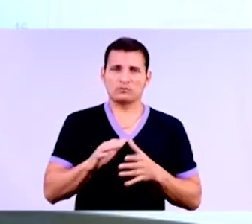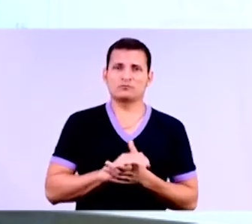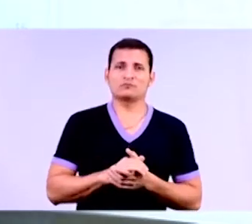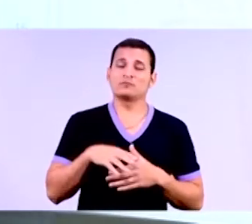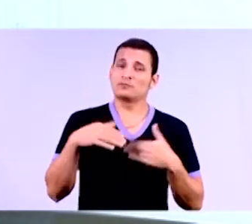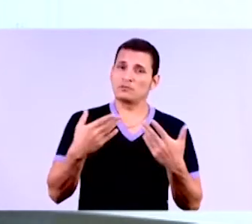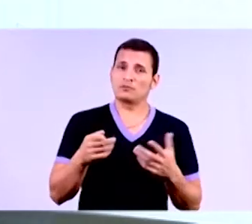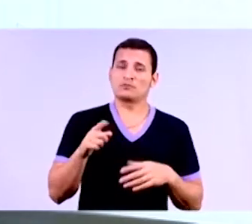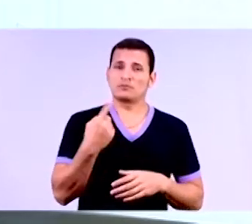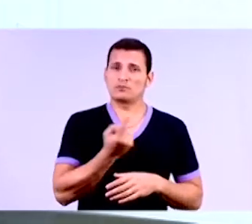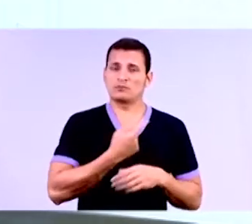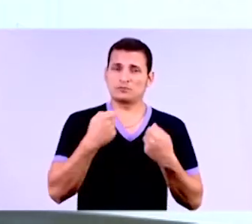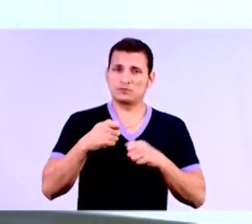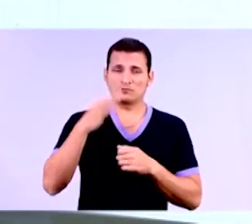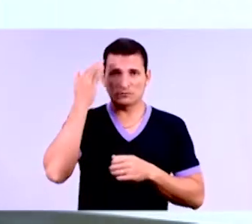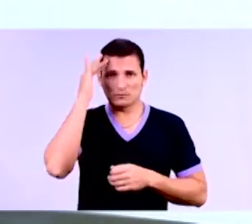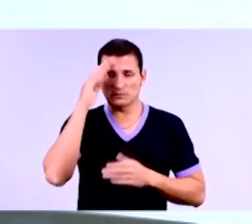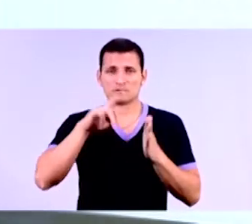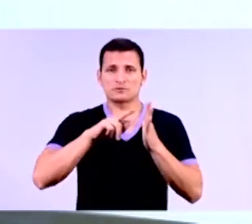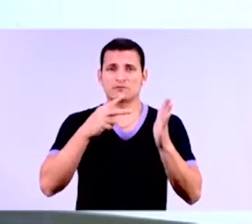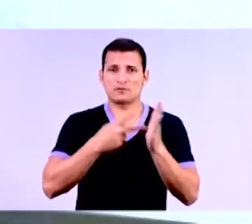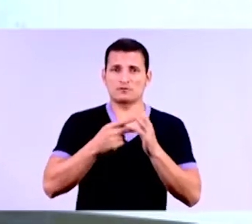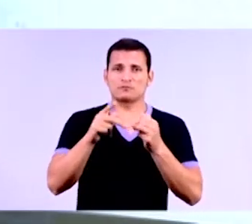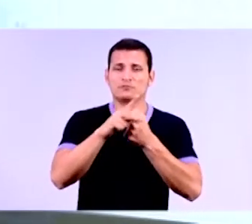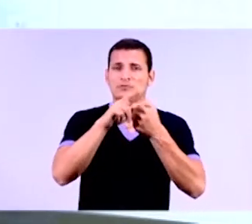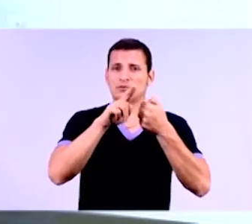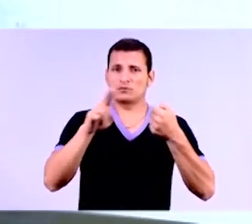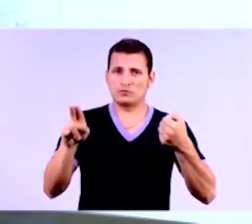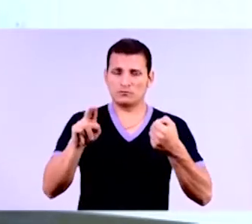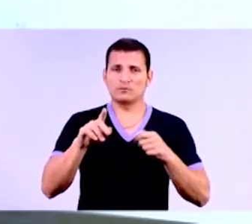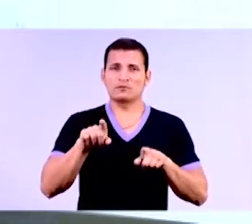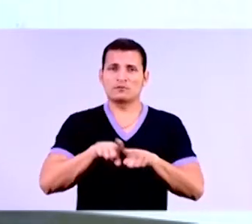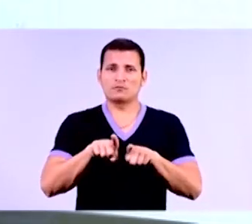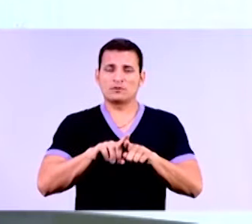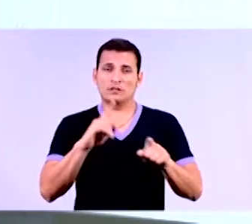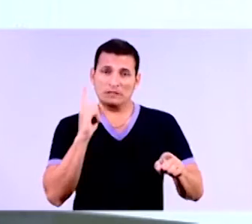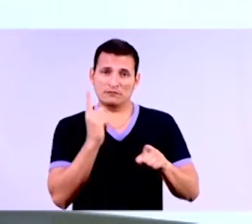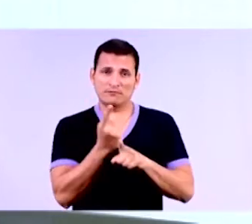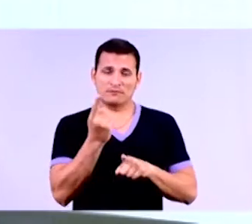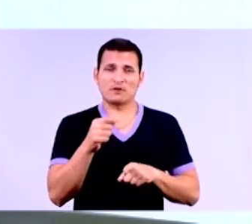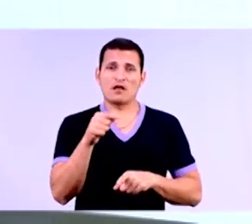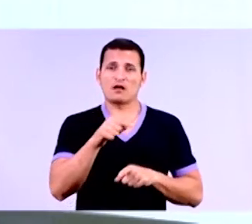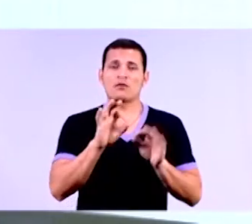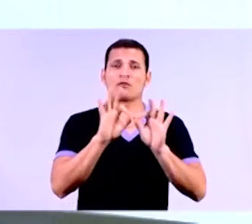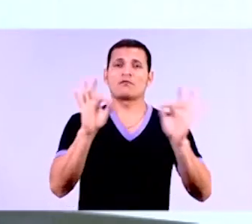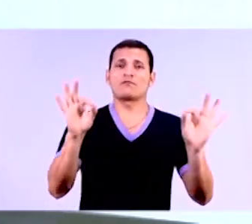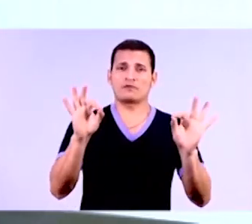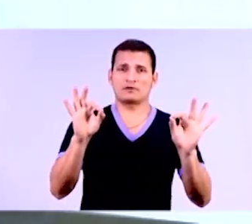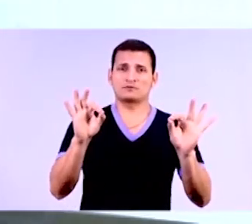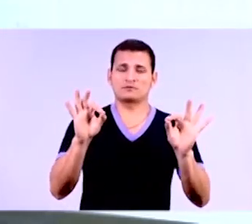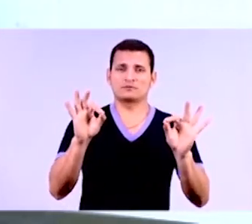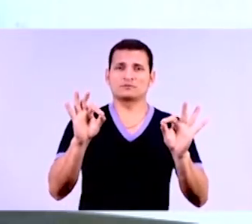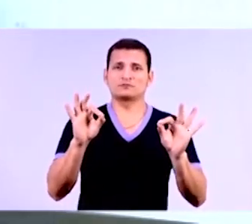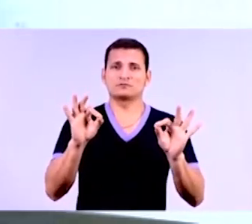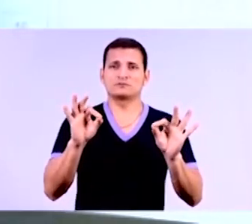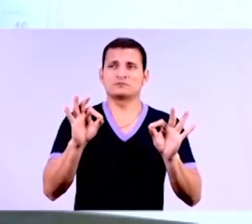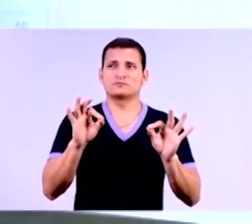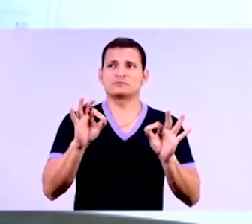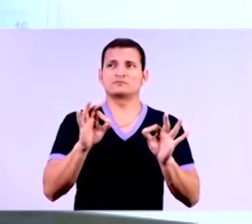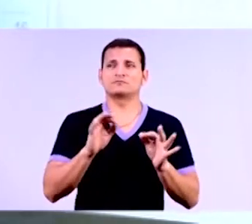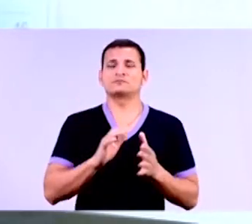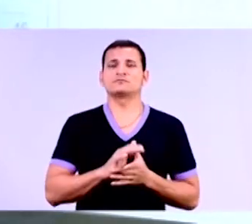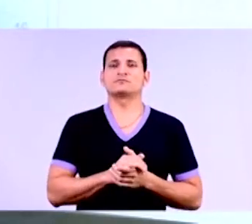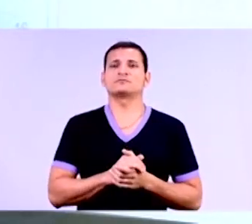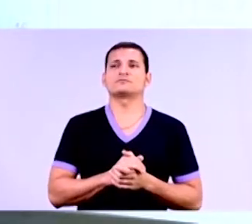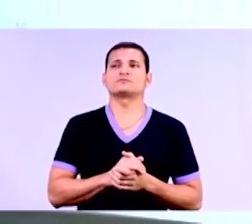precisamos entender o significado dos pronomes e identificar a quem eles se referem nas frases, nos textos que